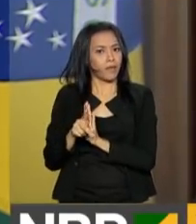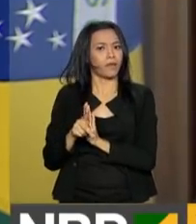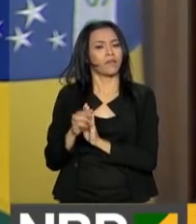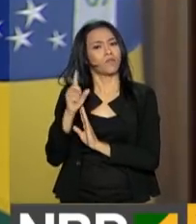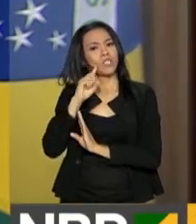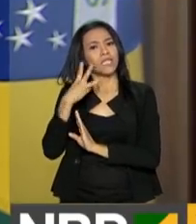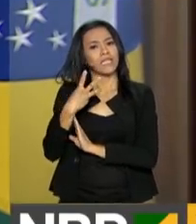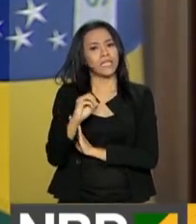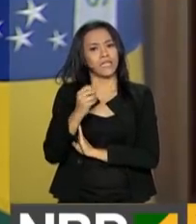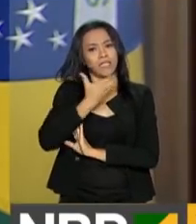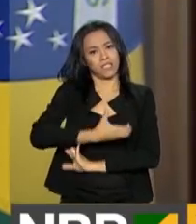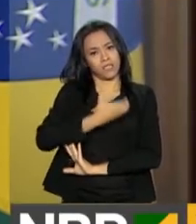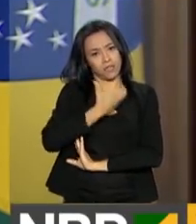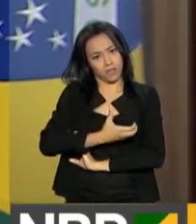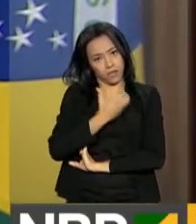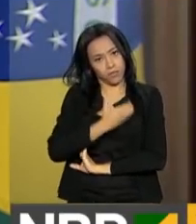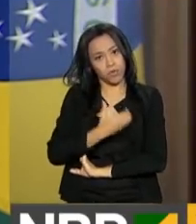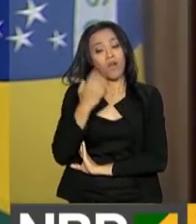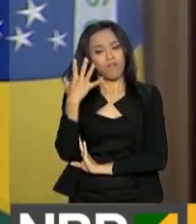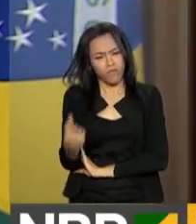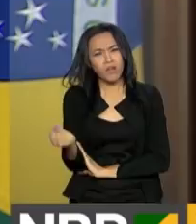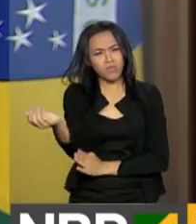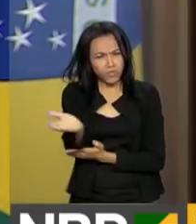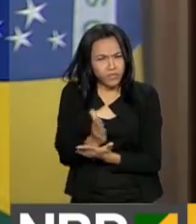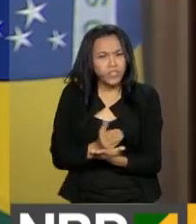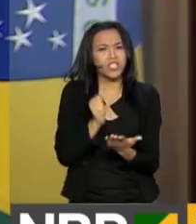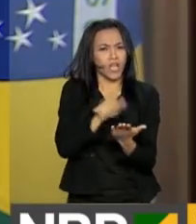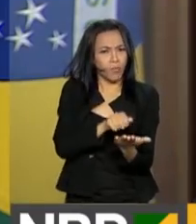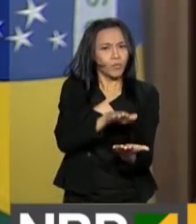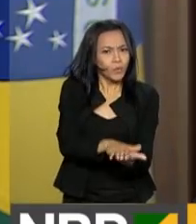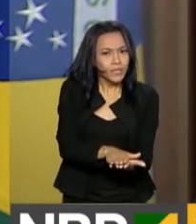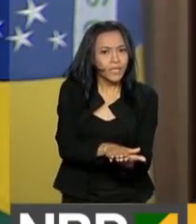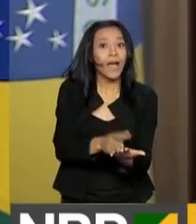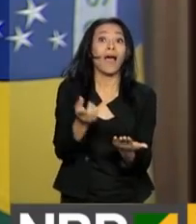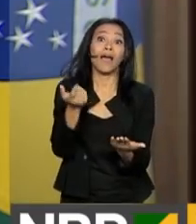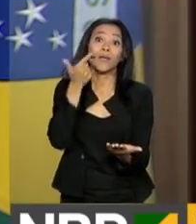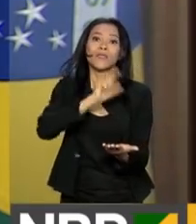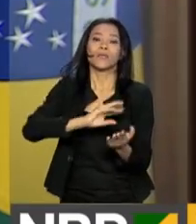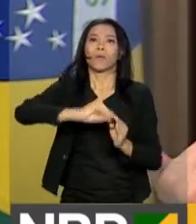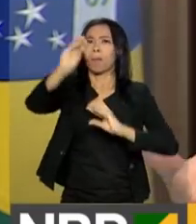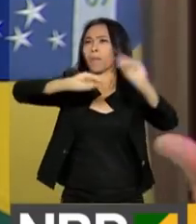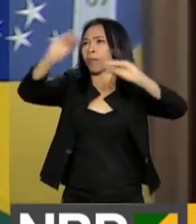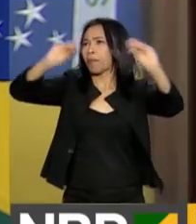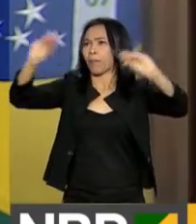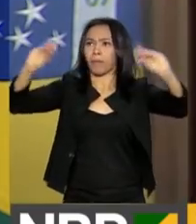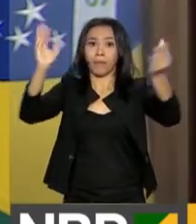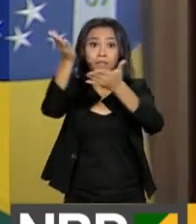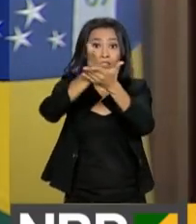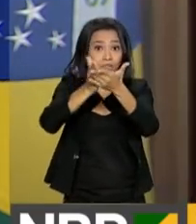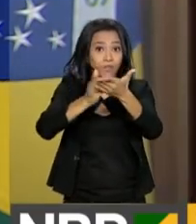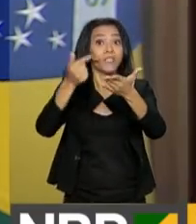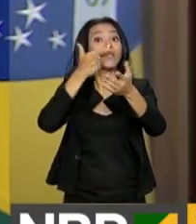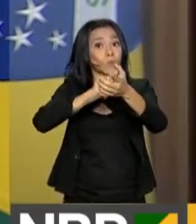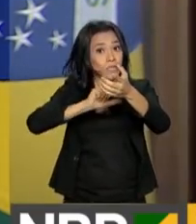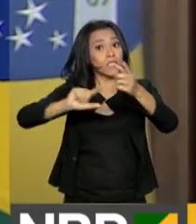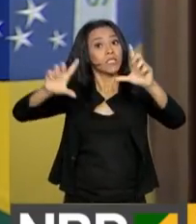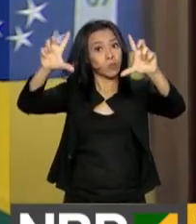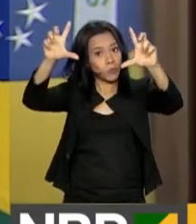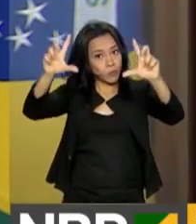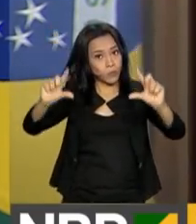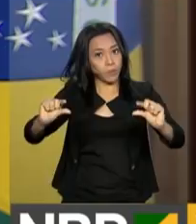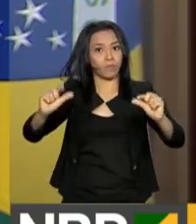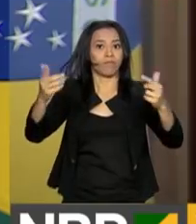nós partilhamos a multa e com isso os municípios poderão fechar o seu balanço de uma maneira agora em